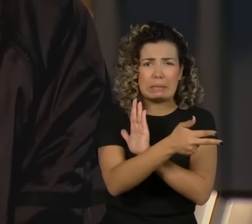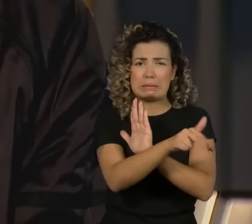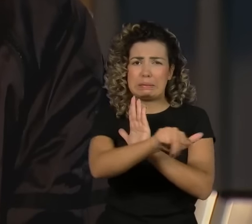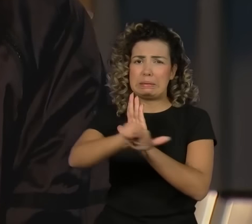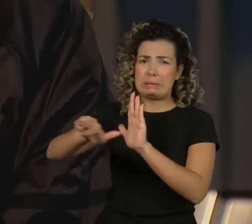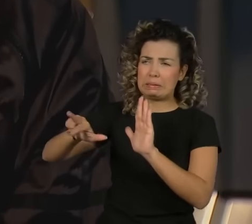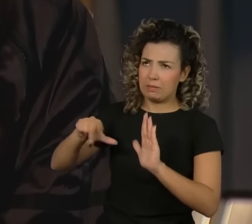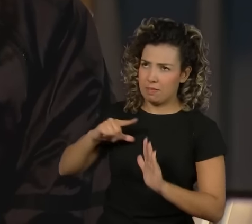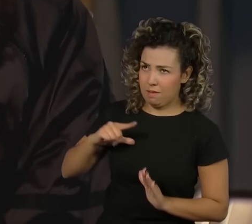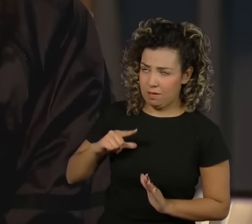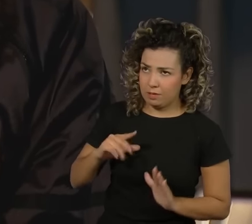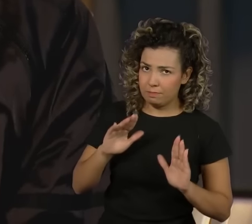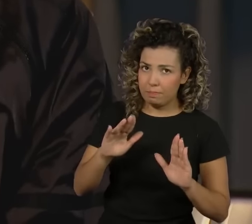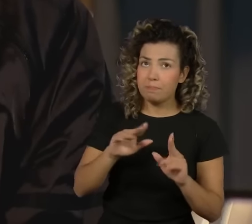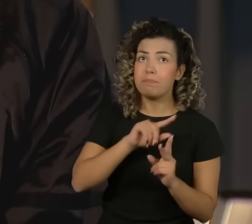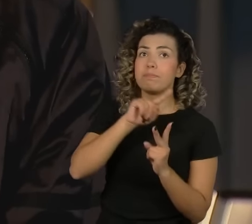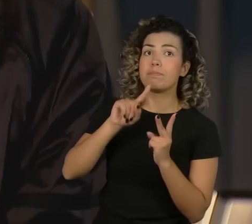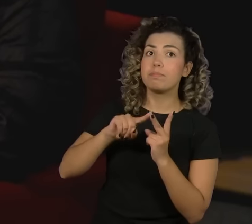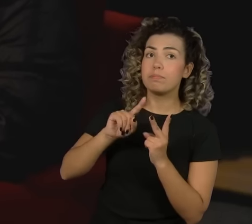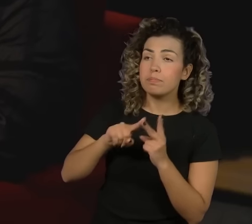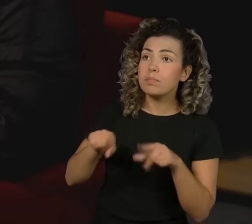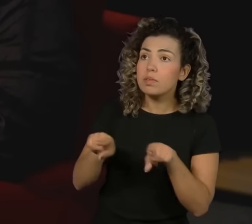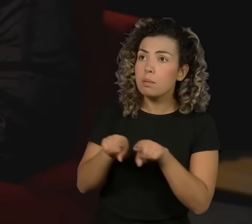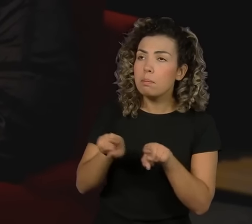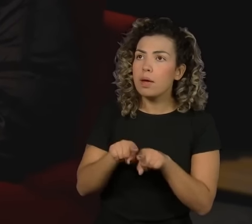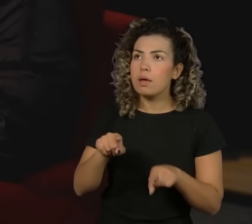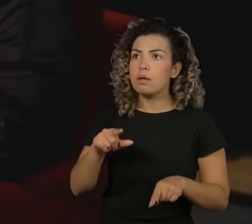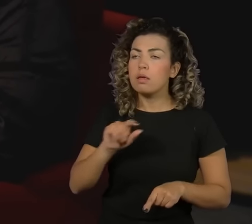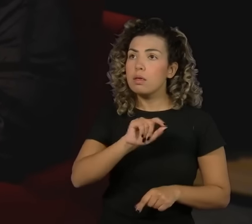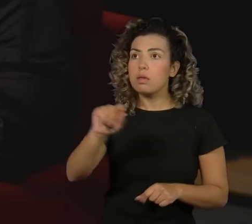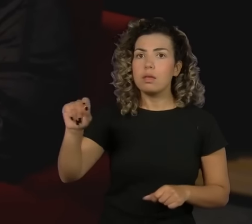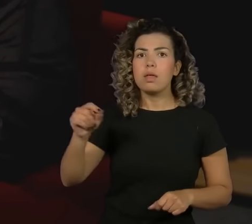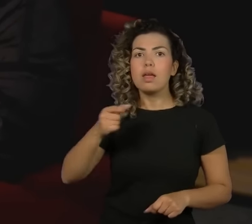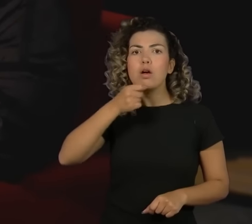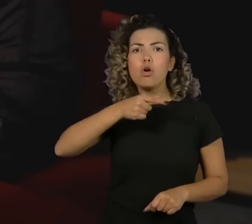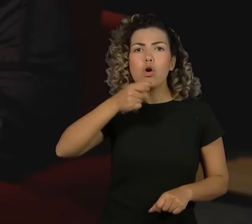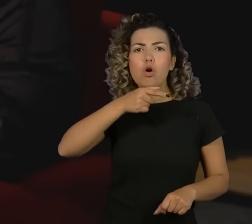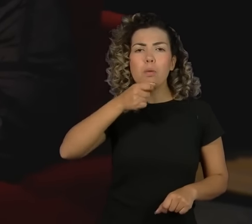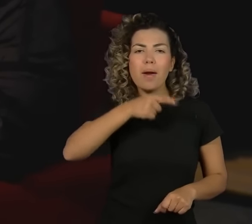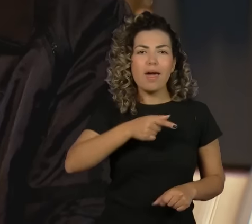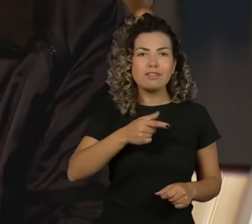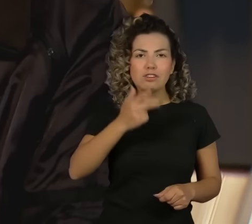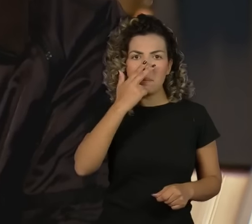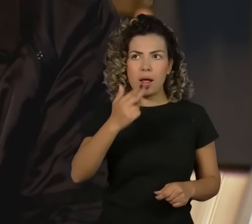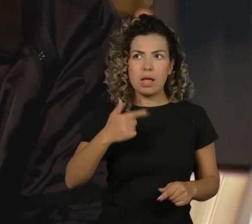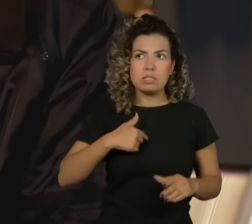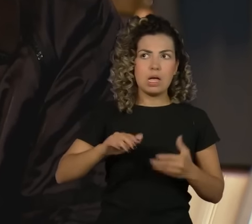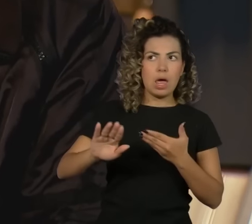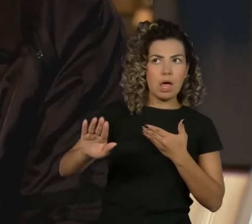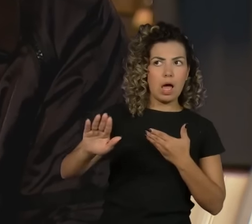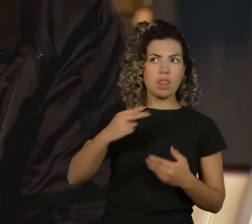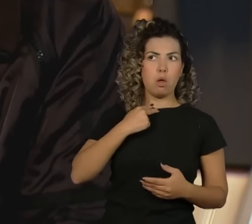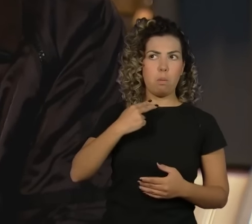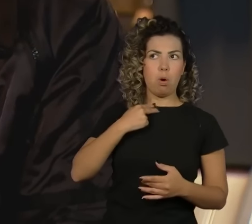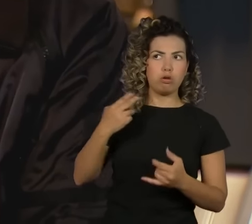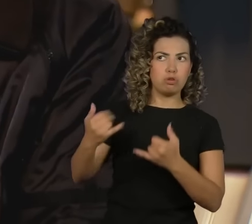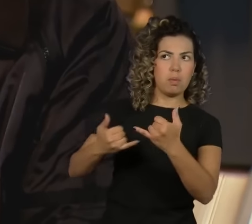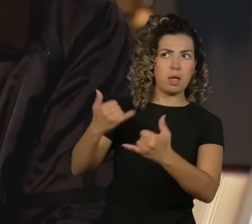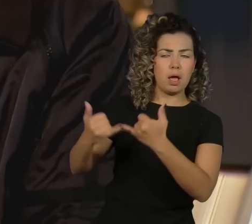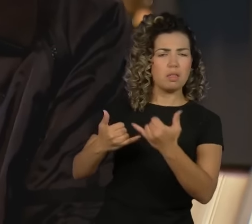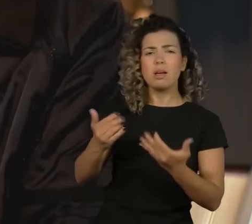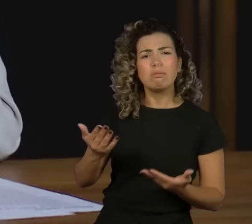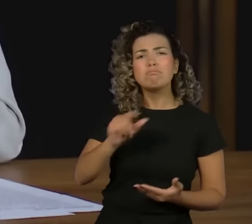etapa é a camisa de força. E acho que os comediantes não têm que se comportar com isso, não. Muitos não se importam. Não se importam.